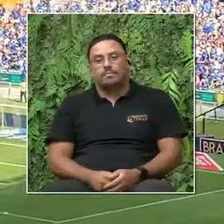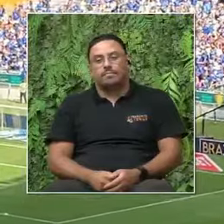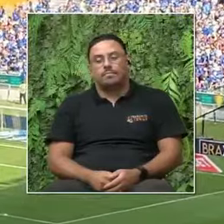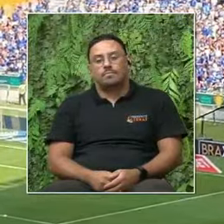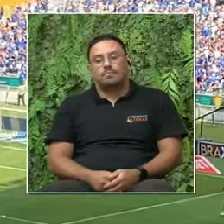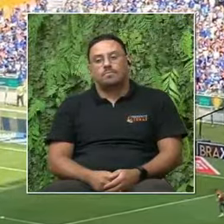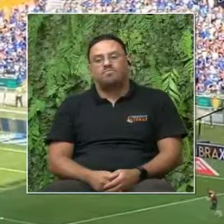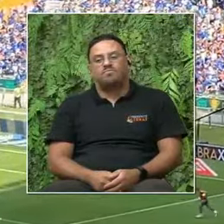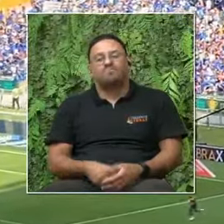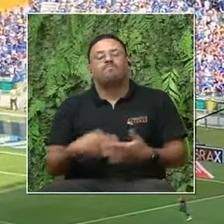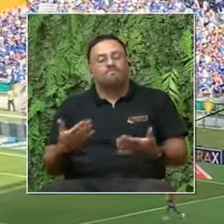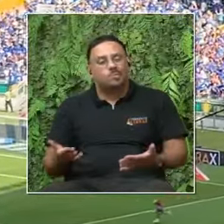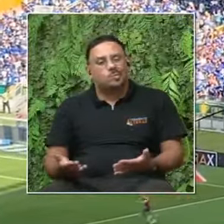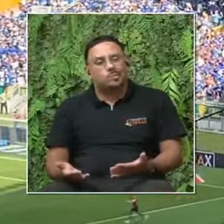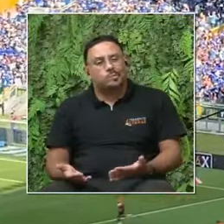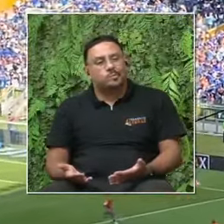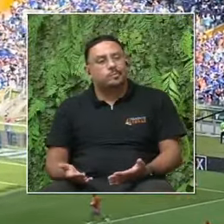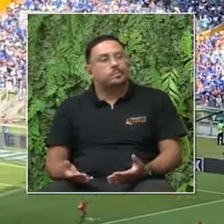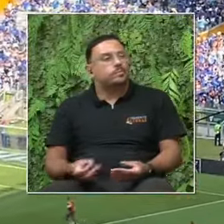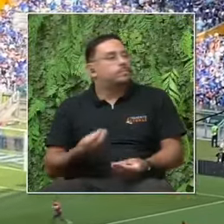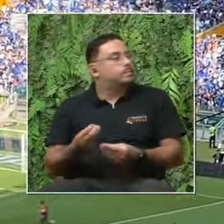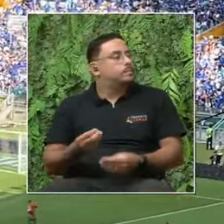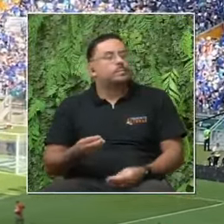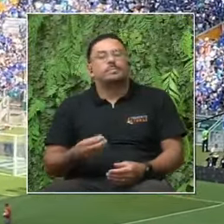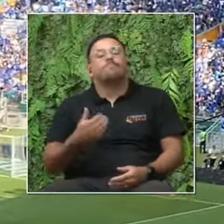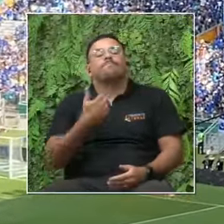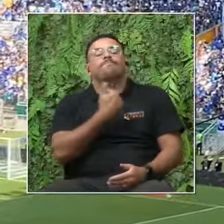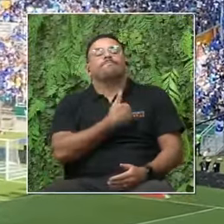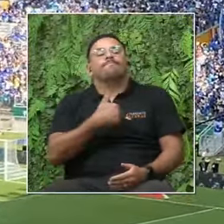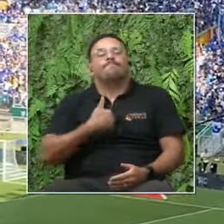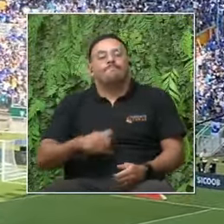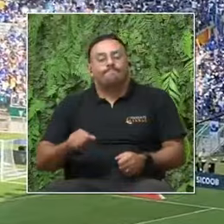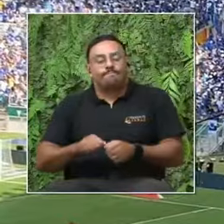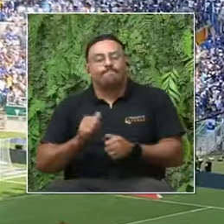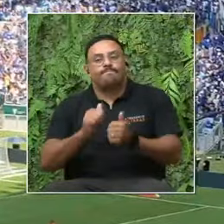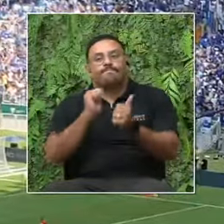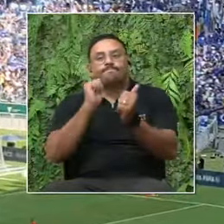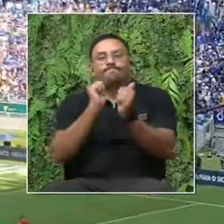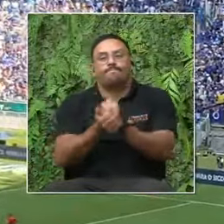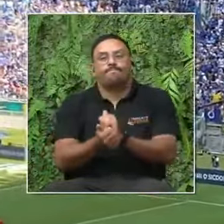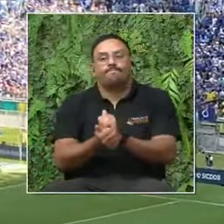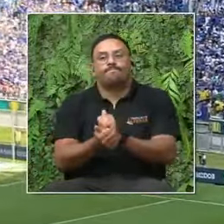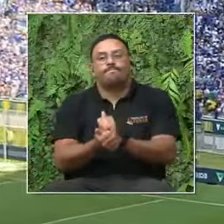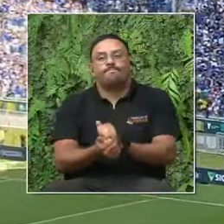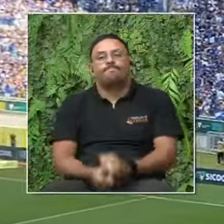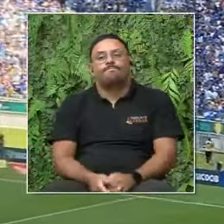ouvindo Bob assim o Atlético fez um jogo